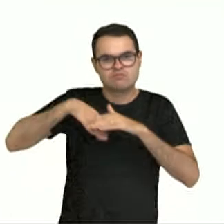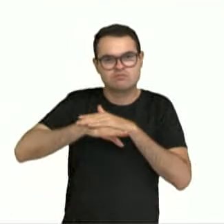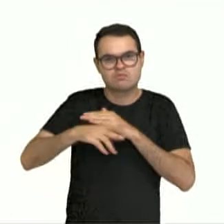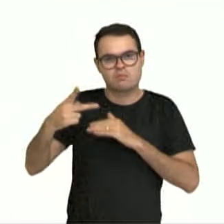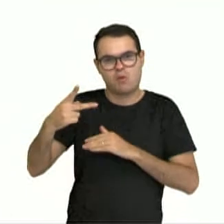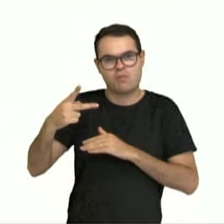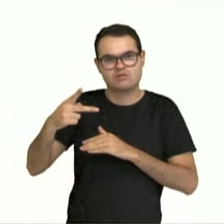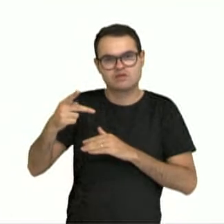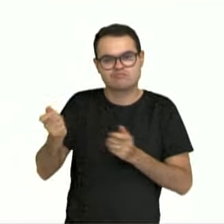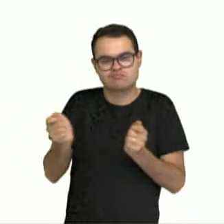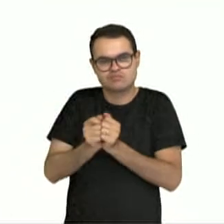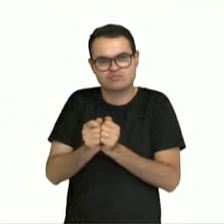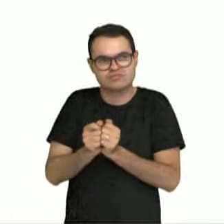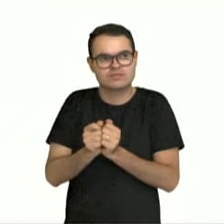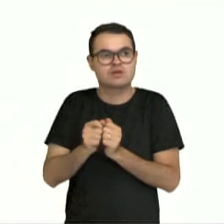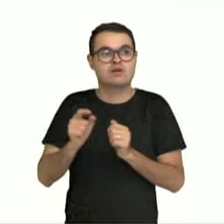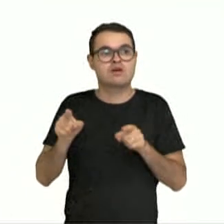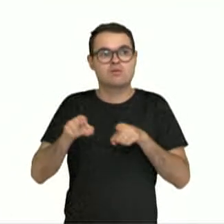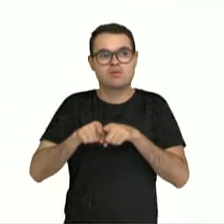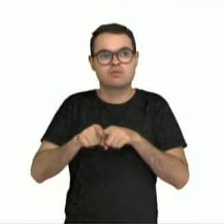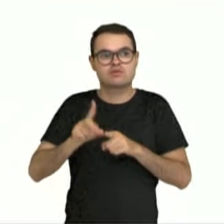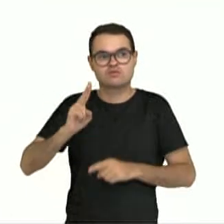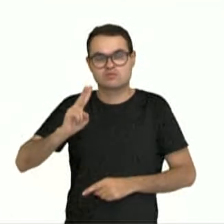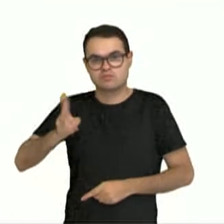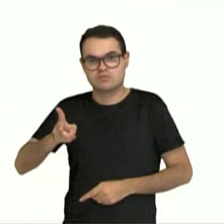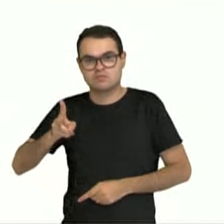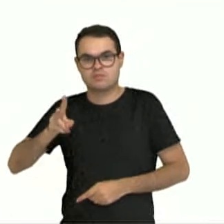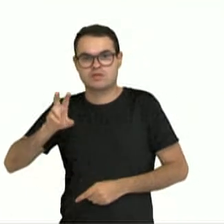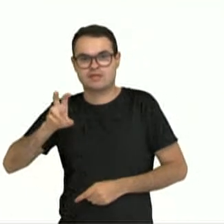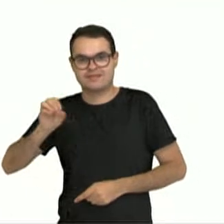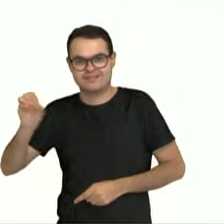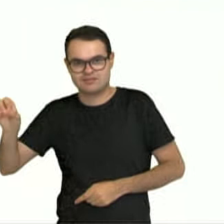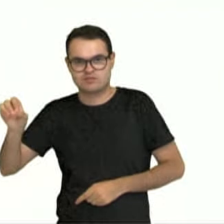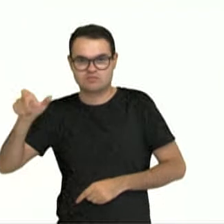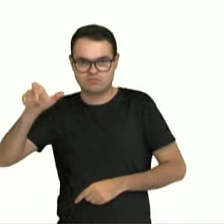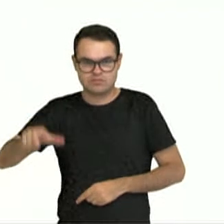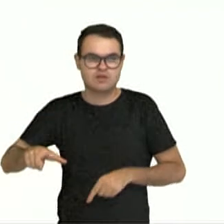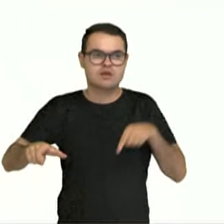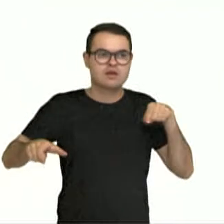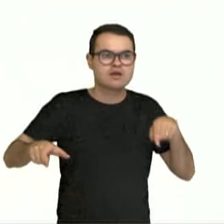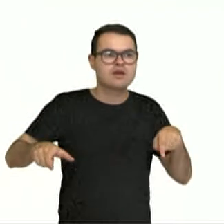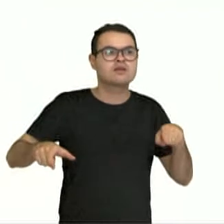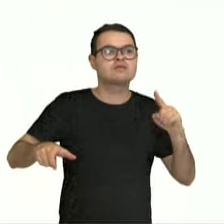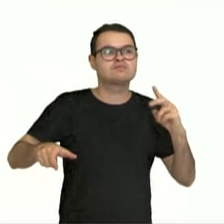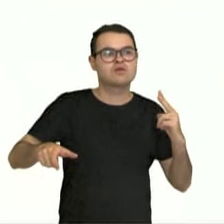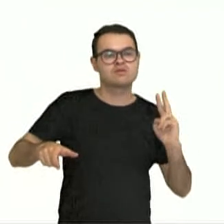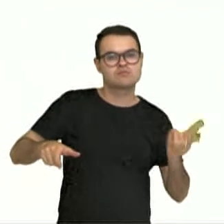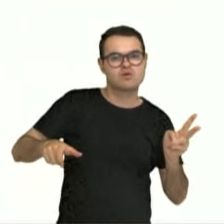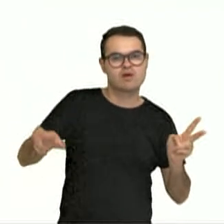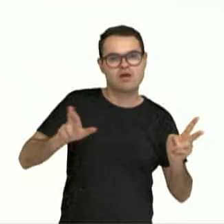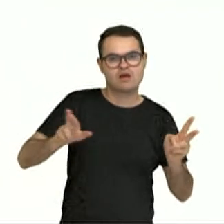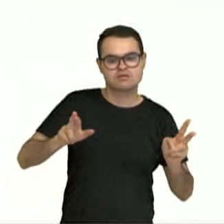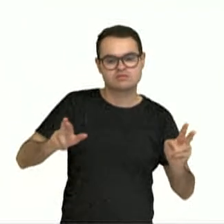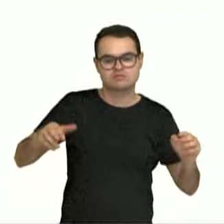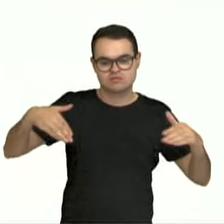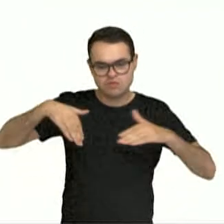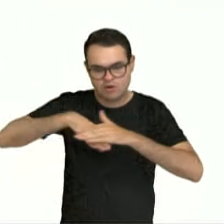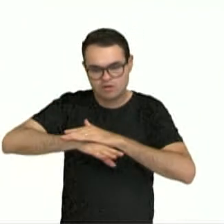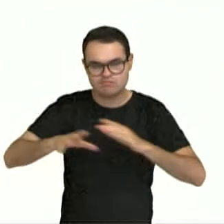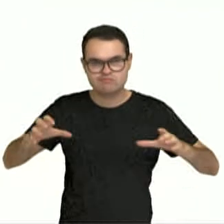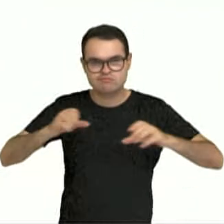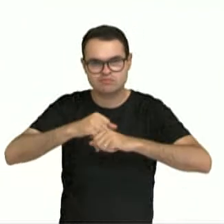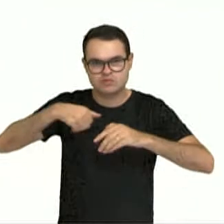R$2.500 e Isolda com R$2.000. Depois de certo tempo, o casal fez uma retirada de